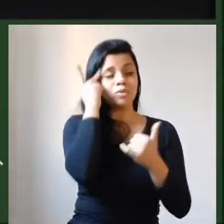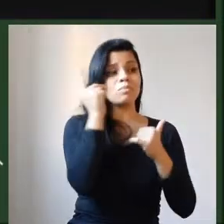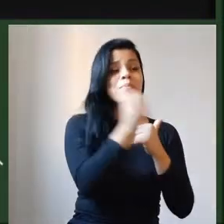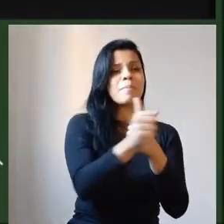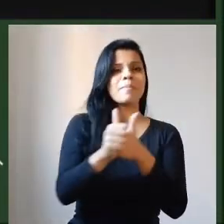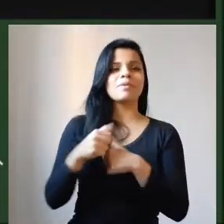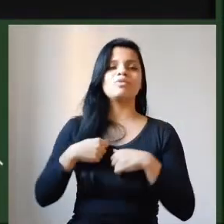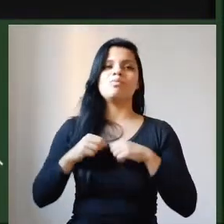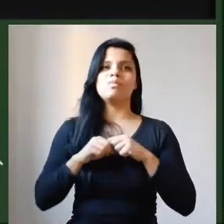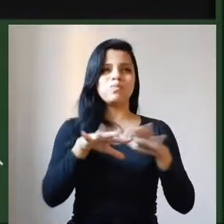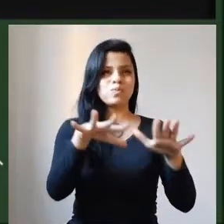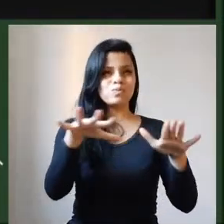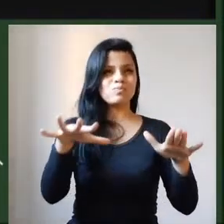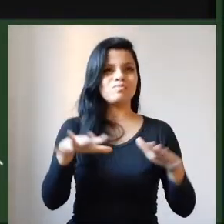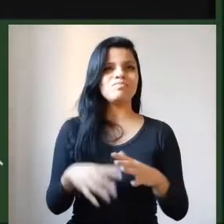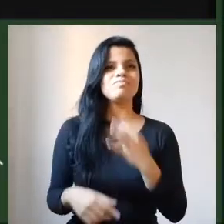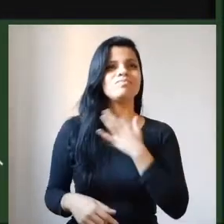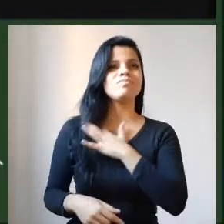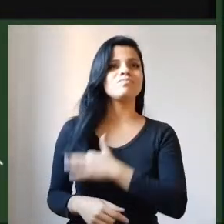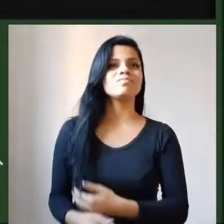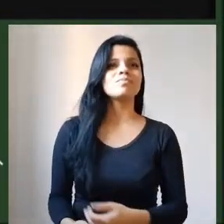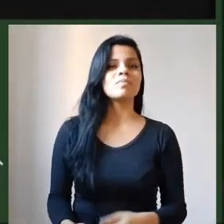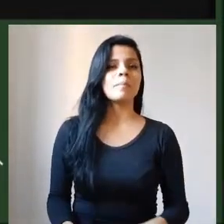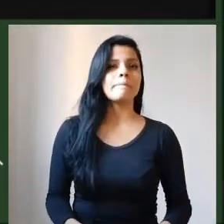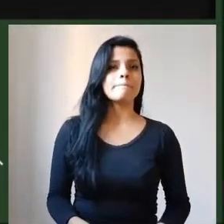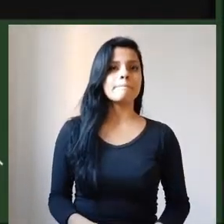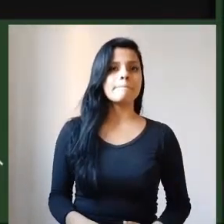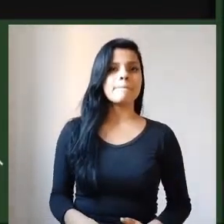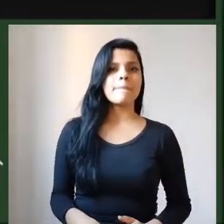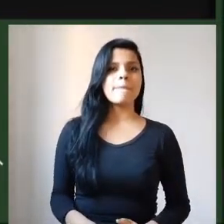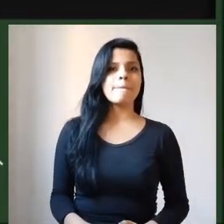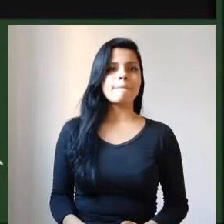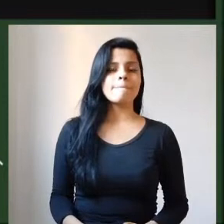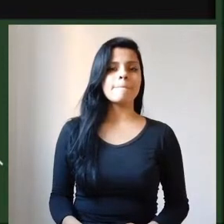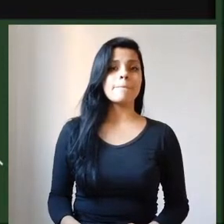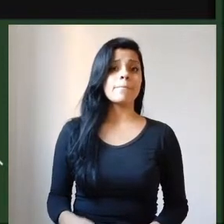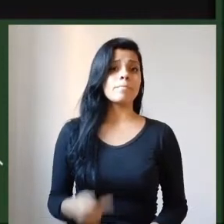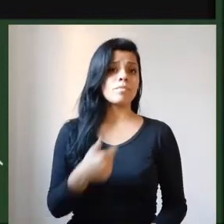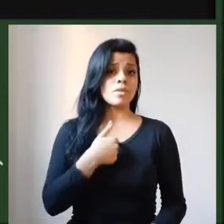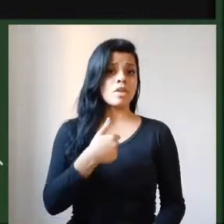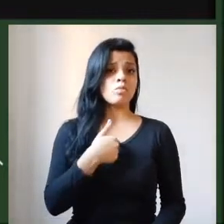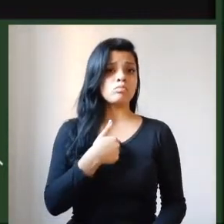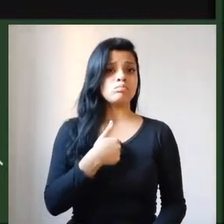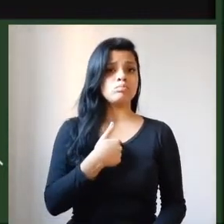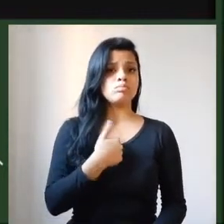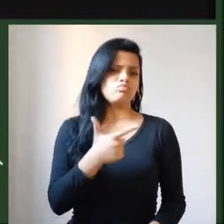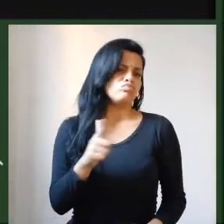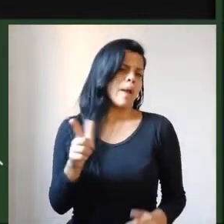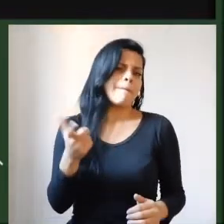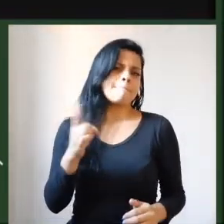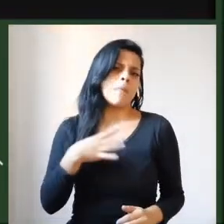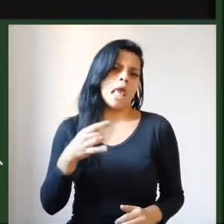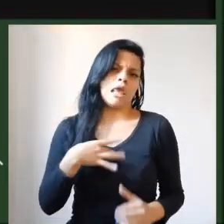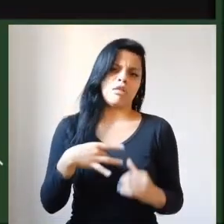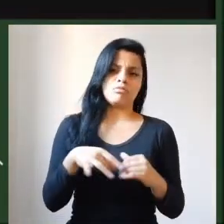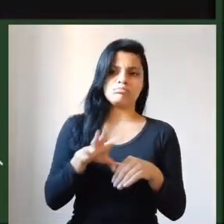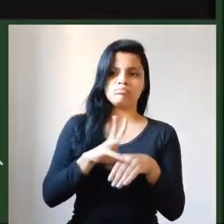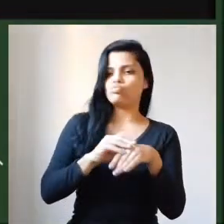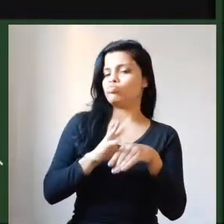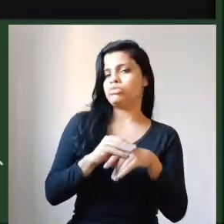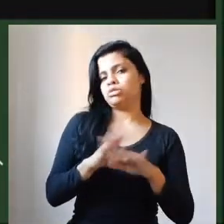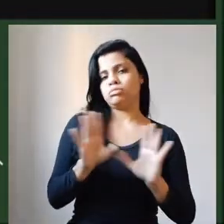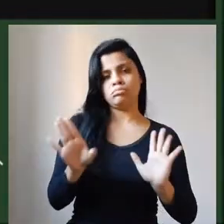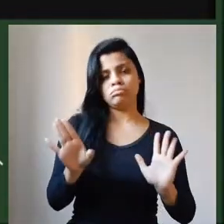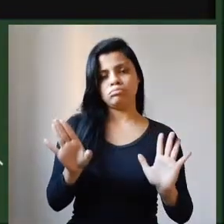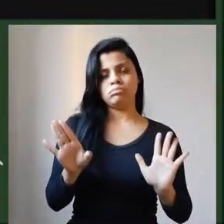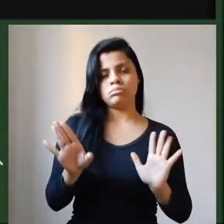Porque eu, particularmente, eu não tenho medo de adoecer, né, de adoecer em si, porque eu sei